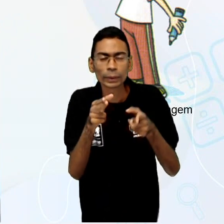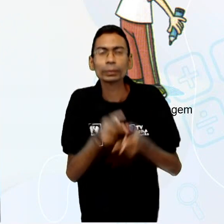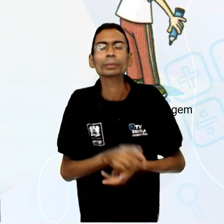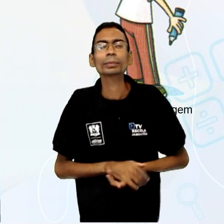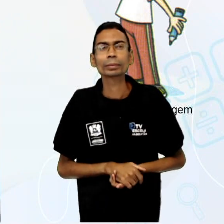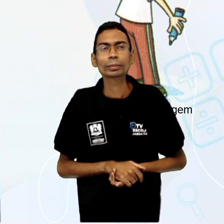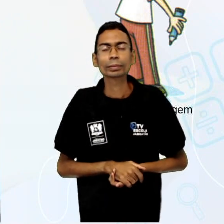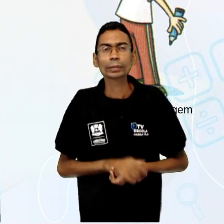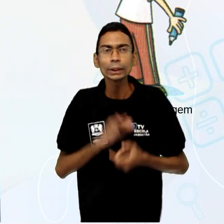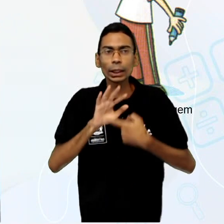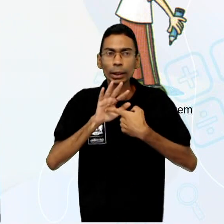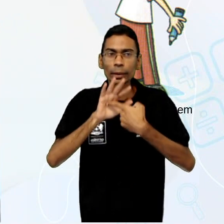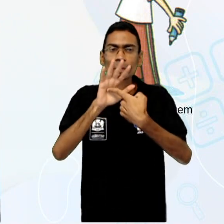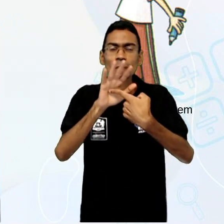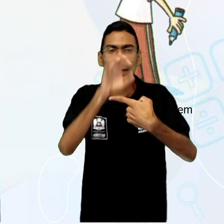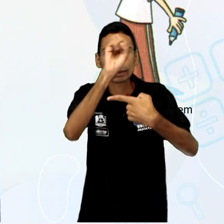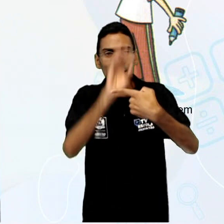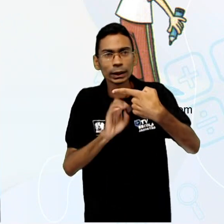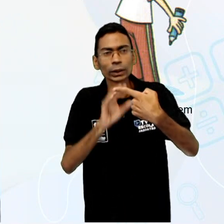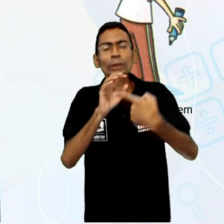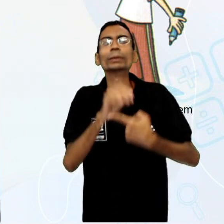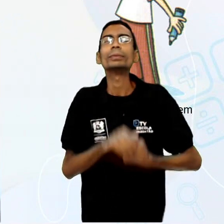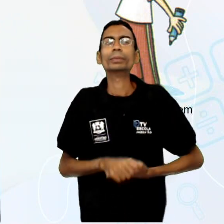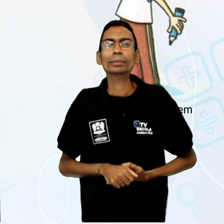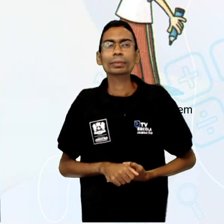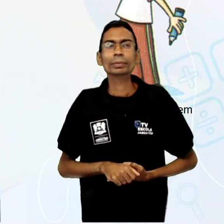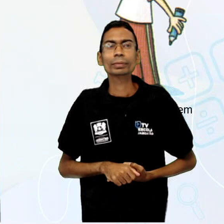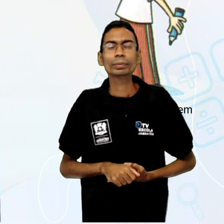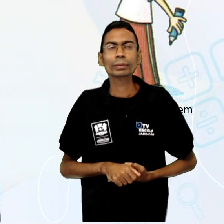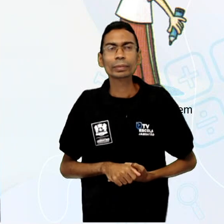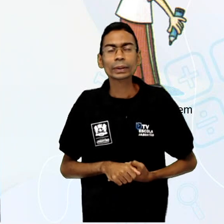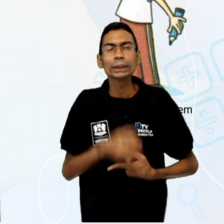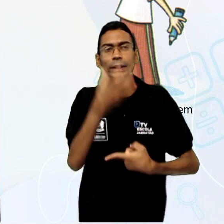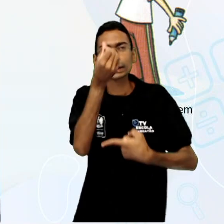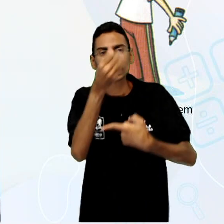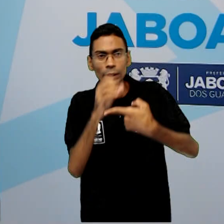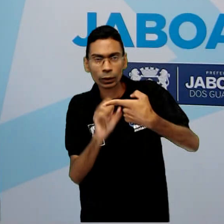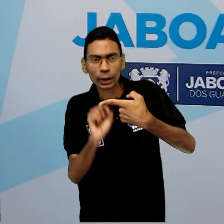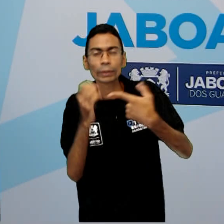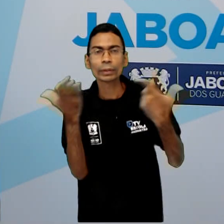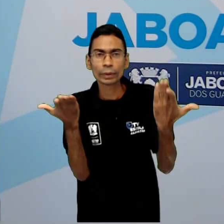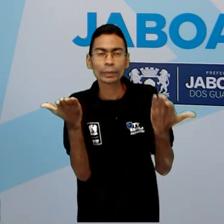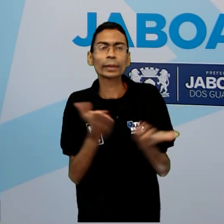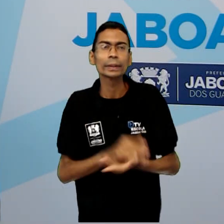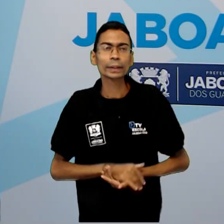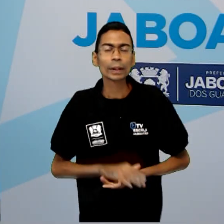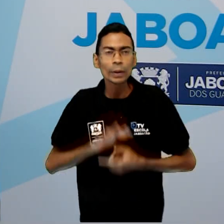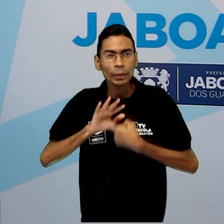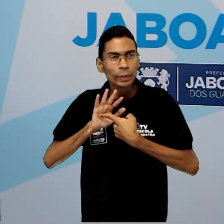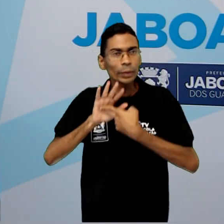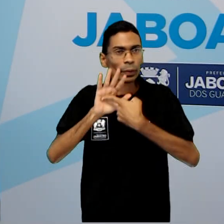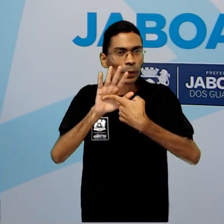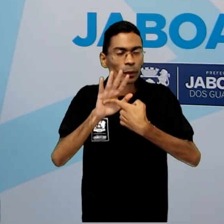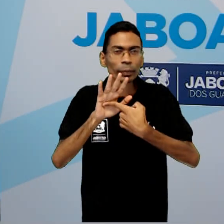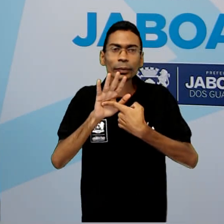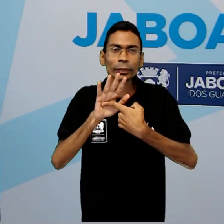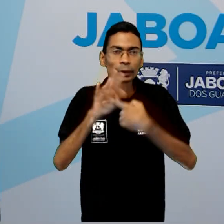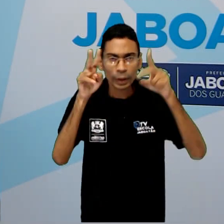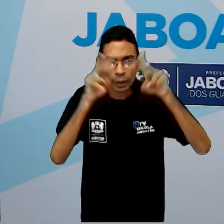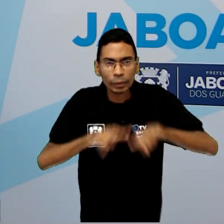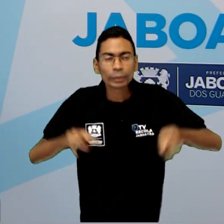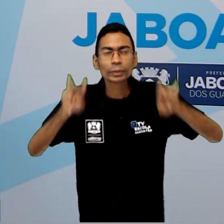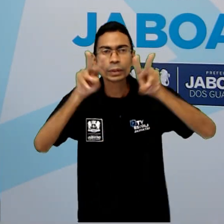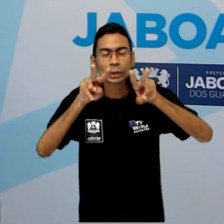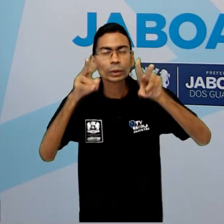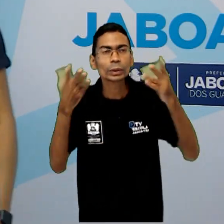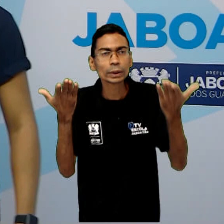Bom, representamos a fração 6/8. Agora, observem a letra B. Nós temos a fração